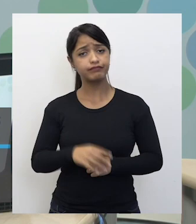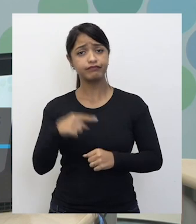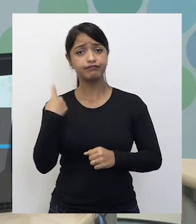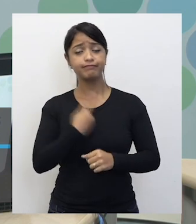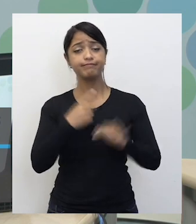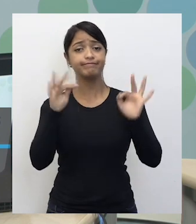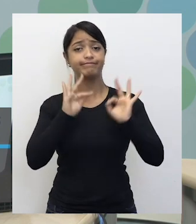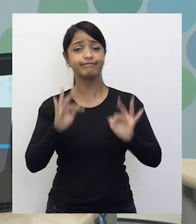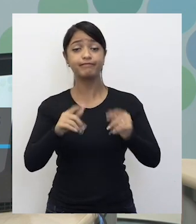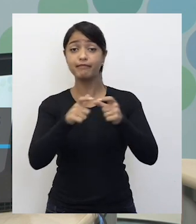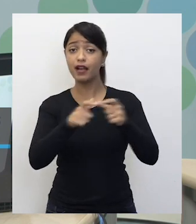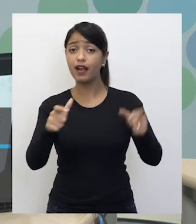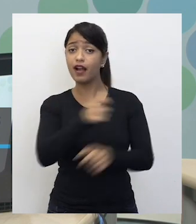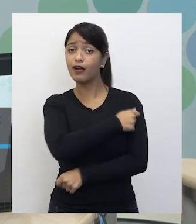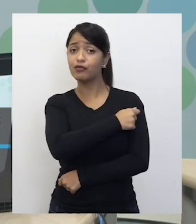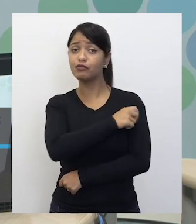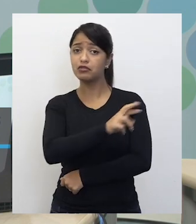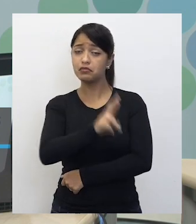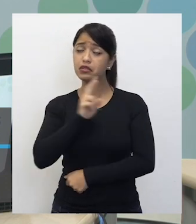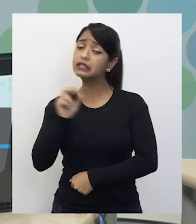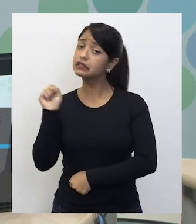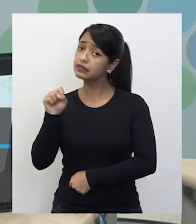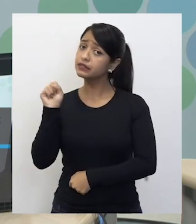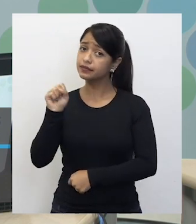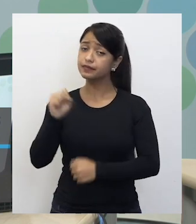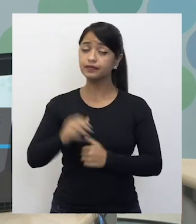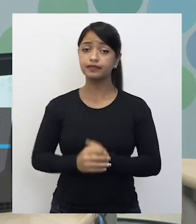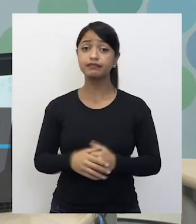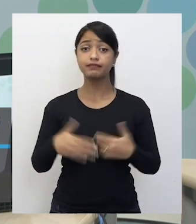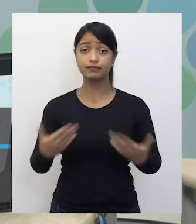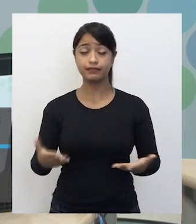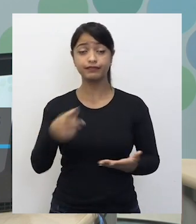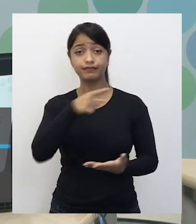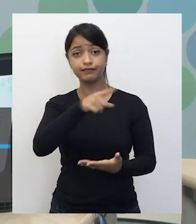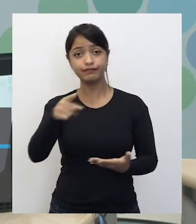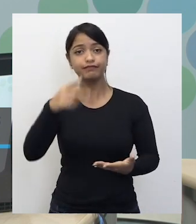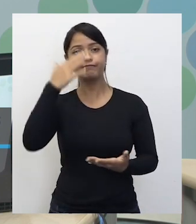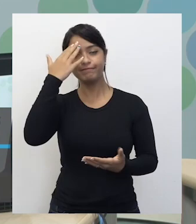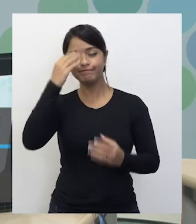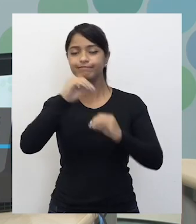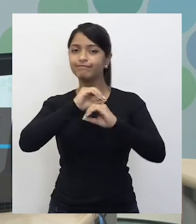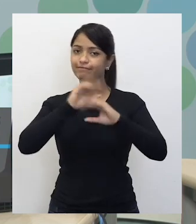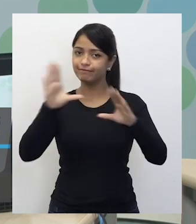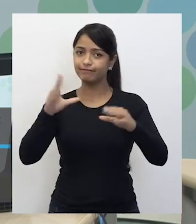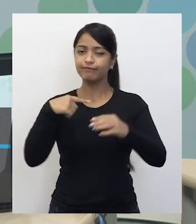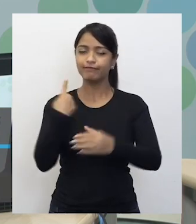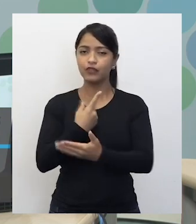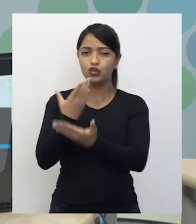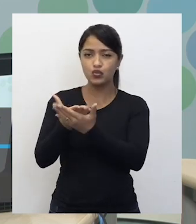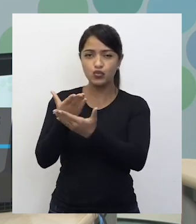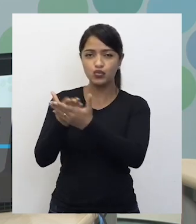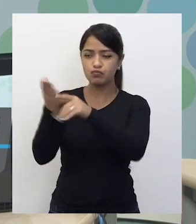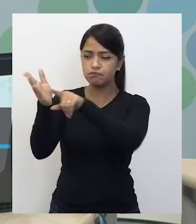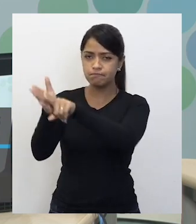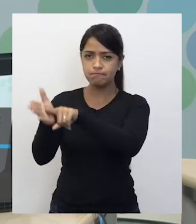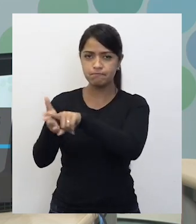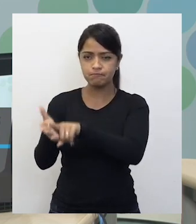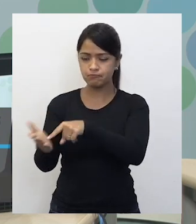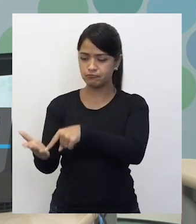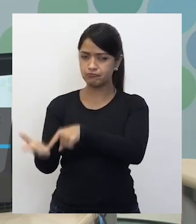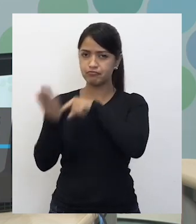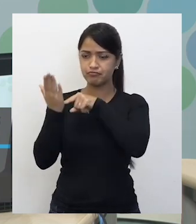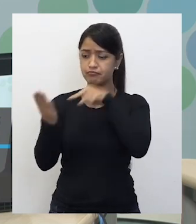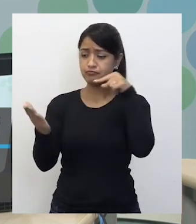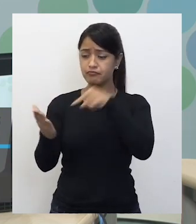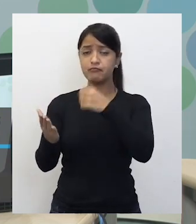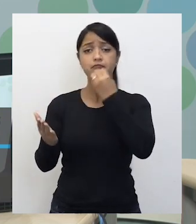alunos colocaram que sim, né? Então tem esse entendimento do quanto os indicadores, esses estudos contribuem aí para que a gente consiga ter um